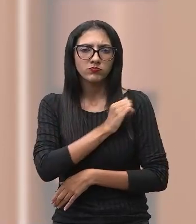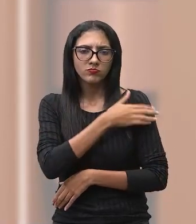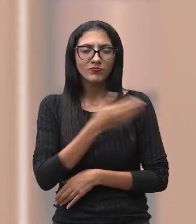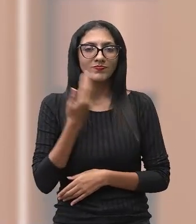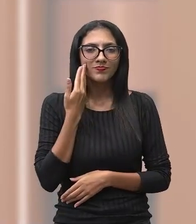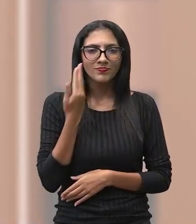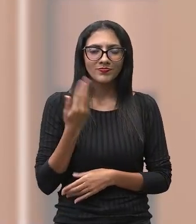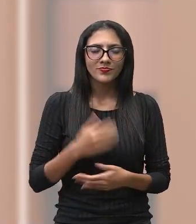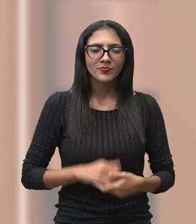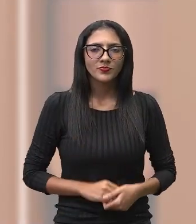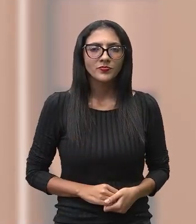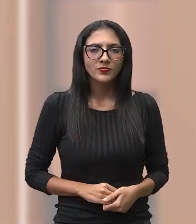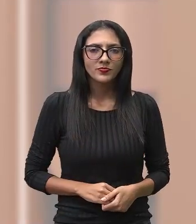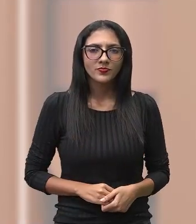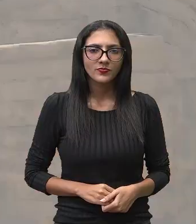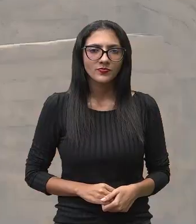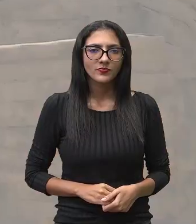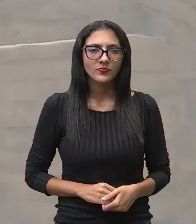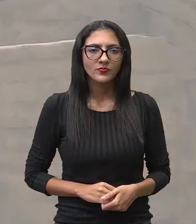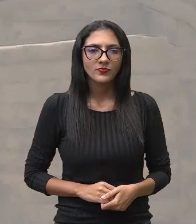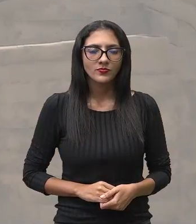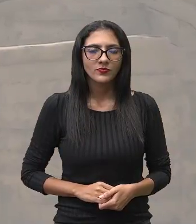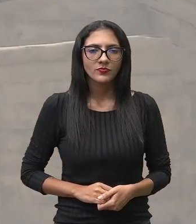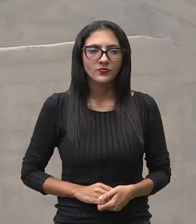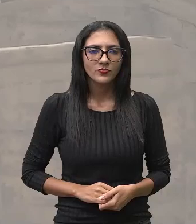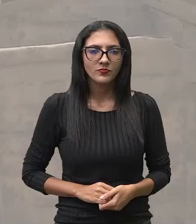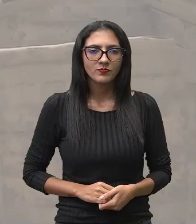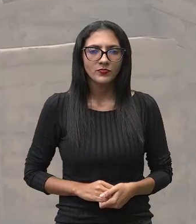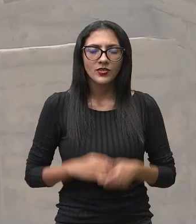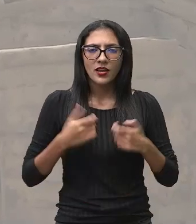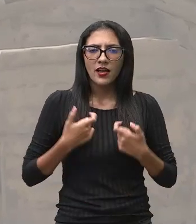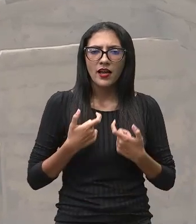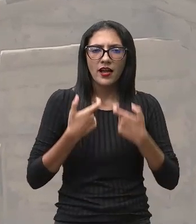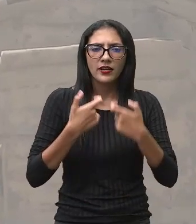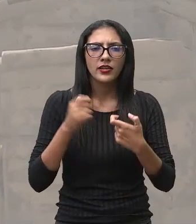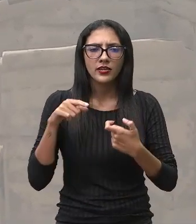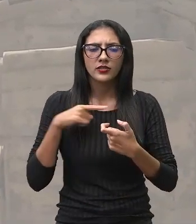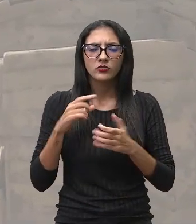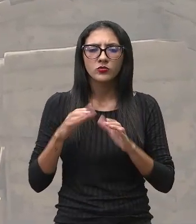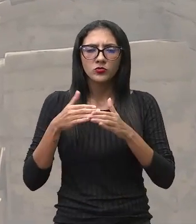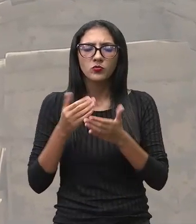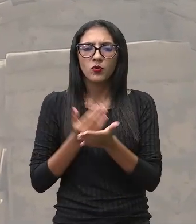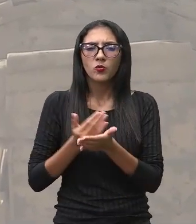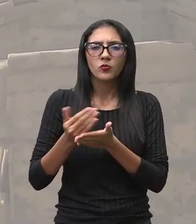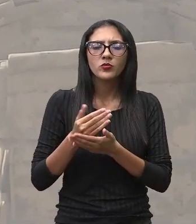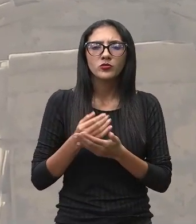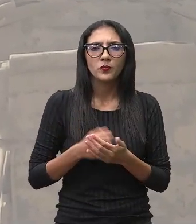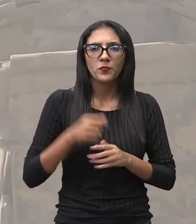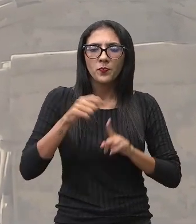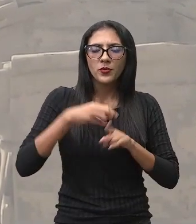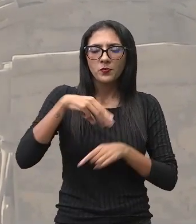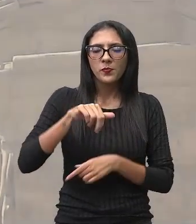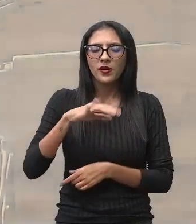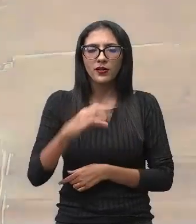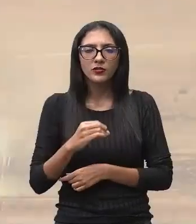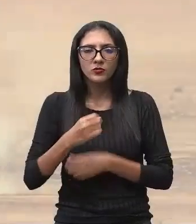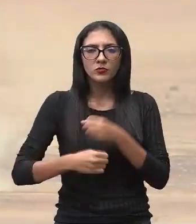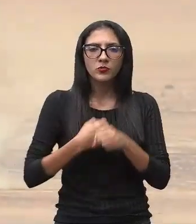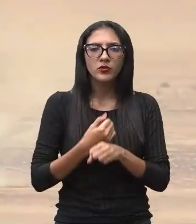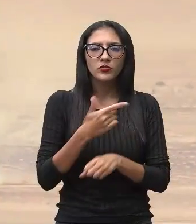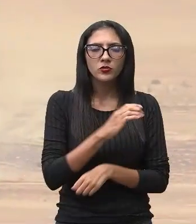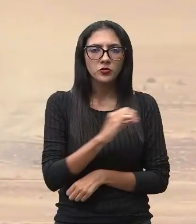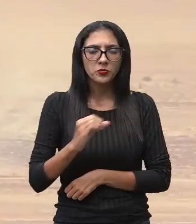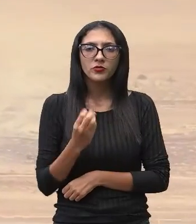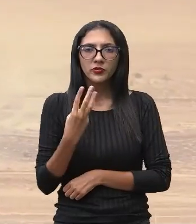dar uma olhada nesse vídeo. A guerra no Iraque começou em março de 2003 com a invasão liderada